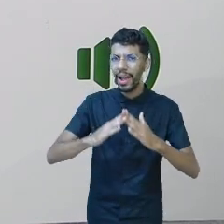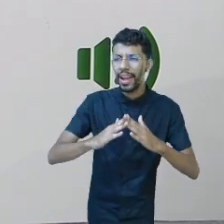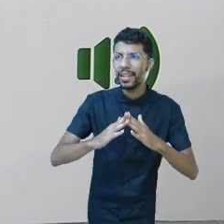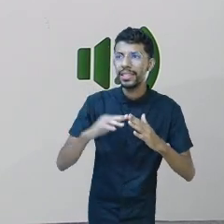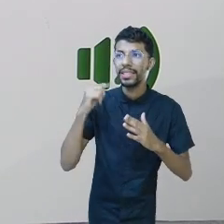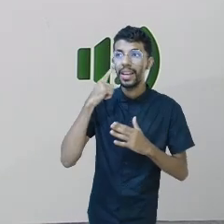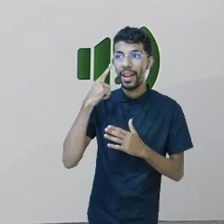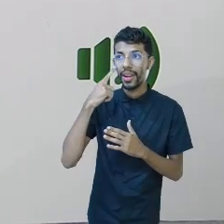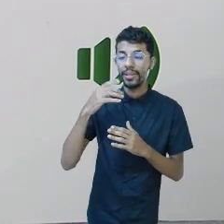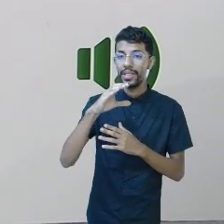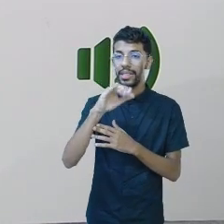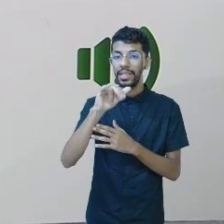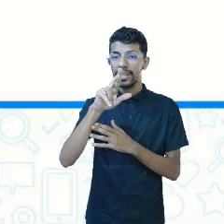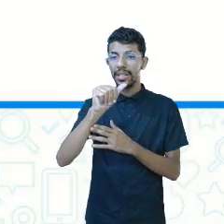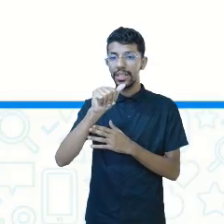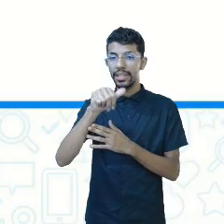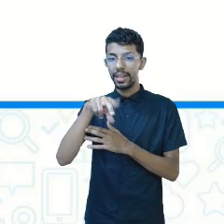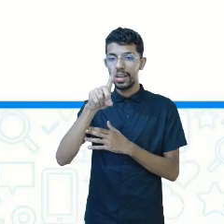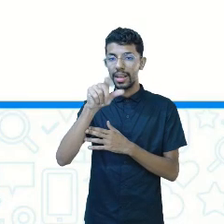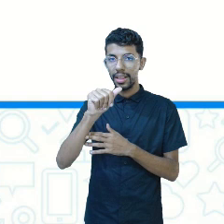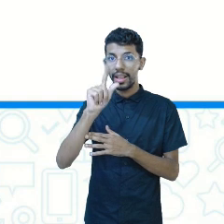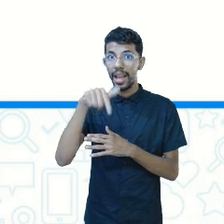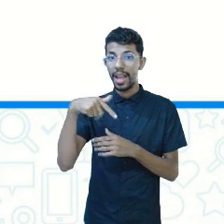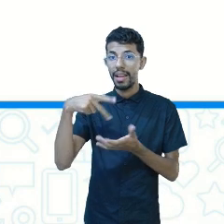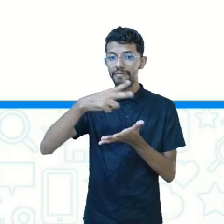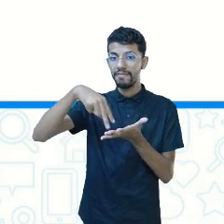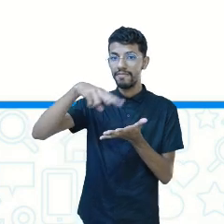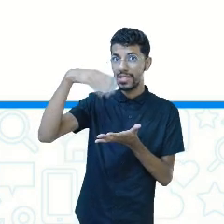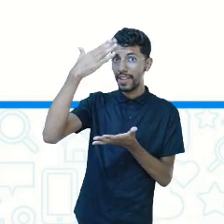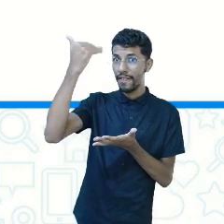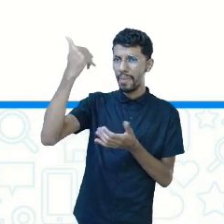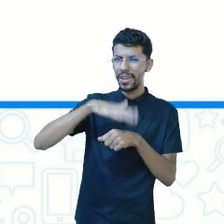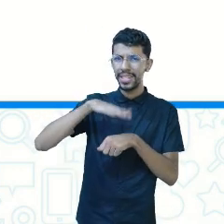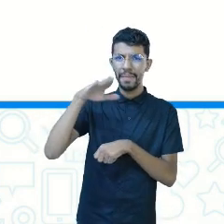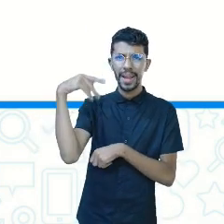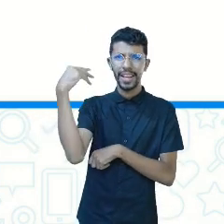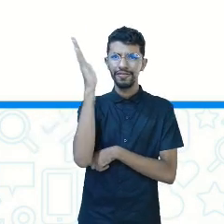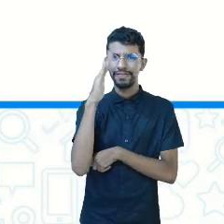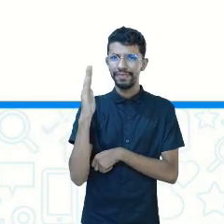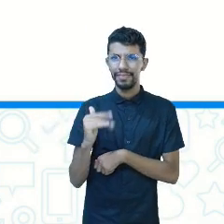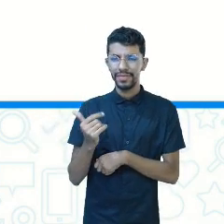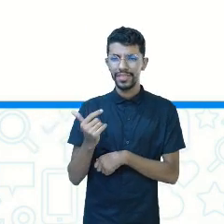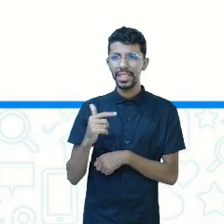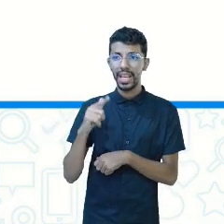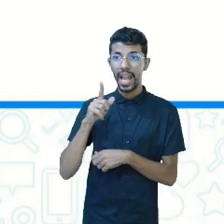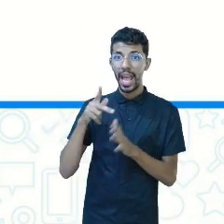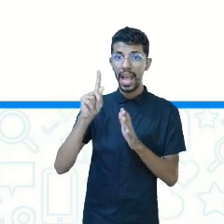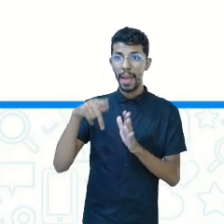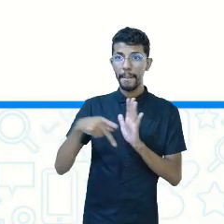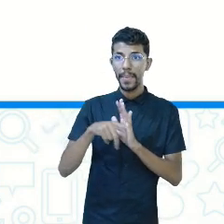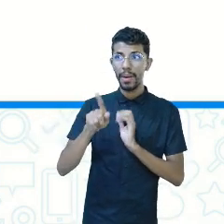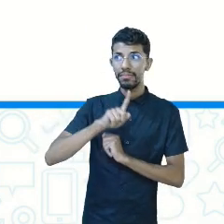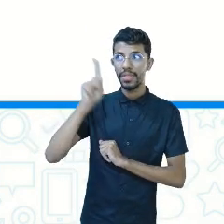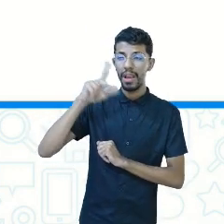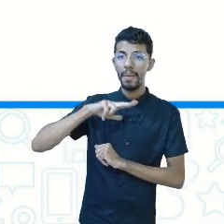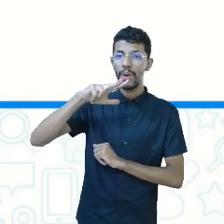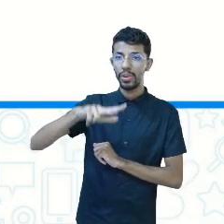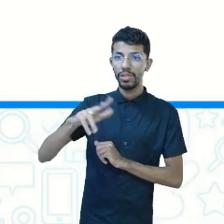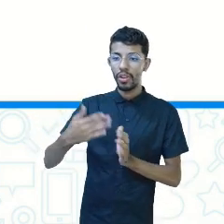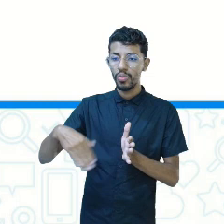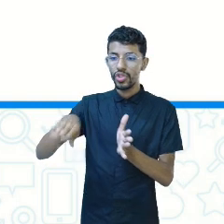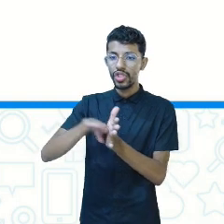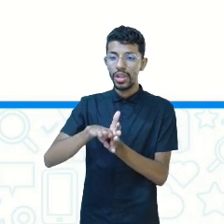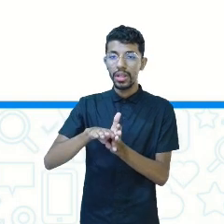Então, a ciranda, que é a dança mais famosa do Brasil, foi trazida de Portugal como dança adulta, mas logo